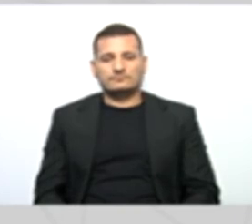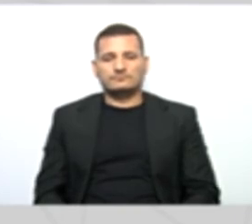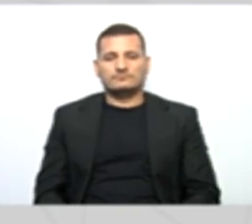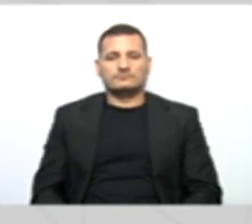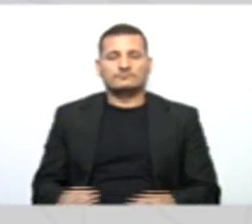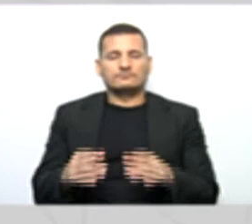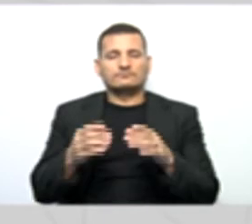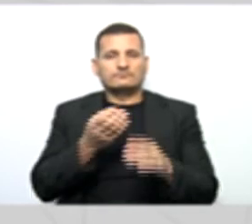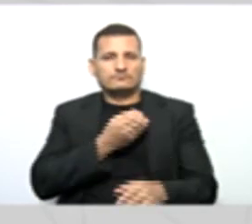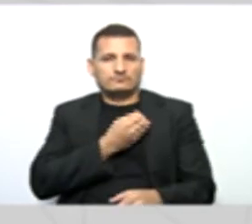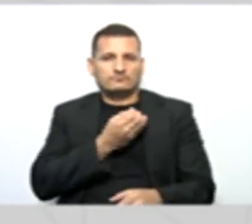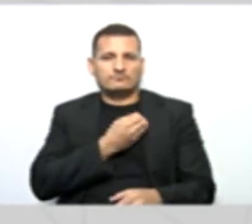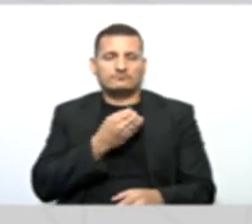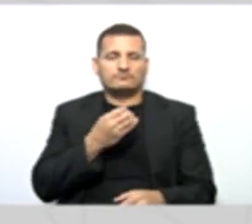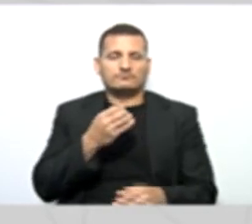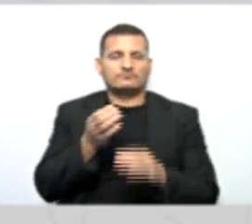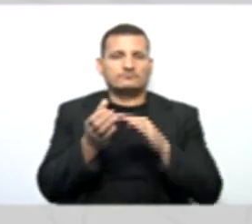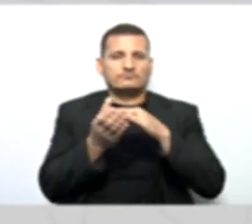tamanho